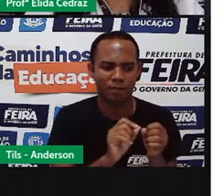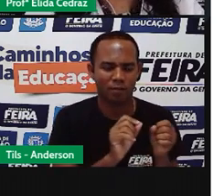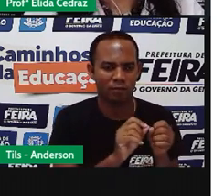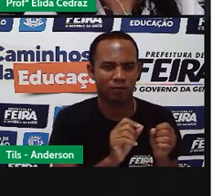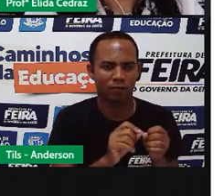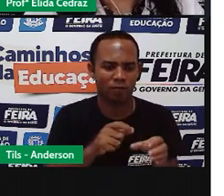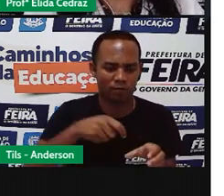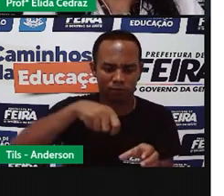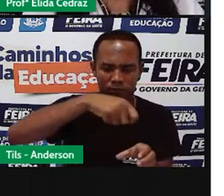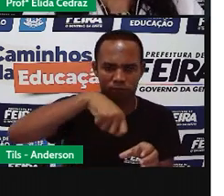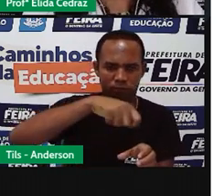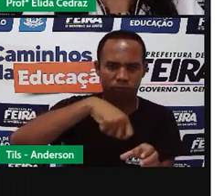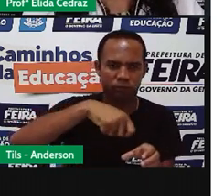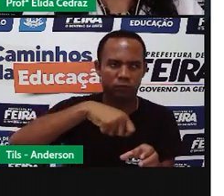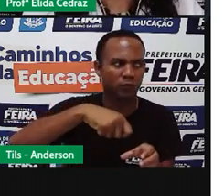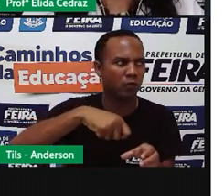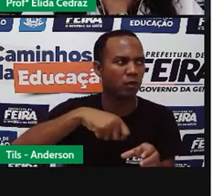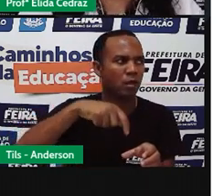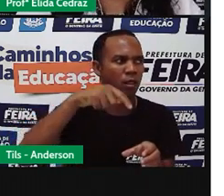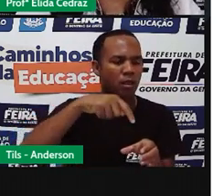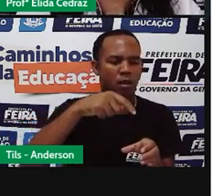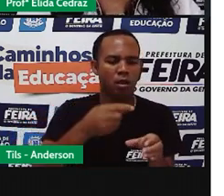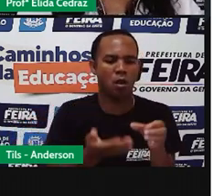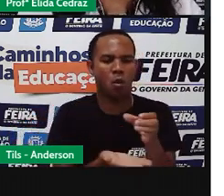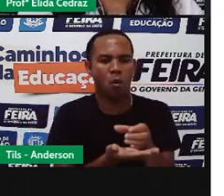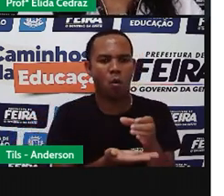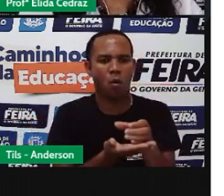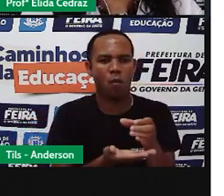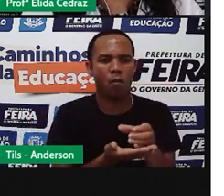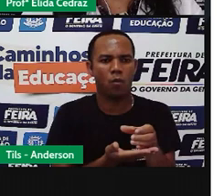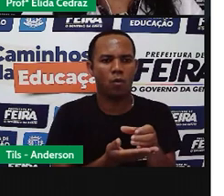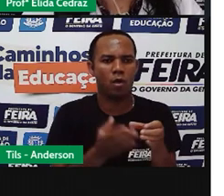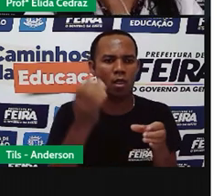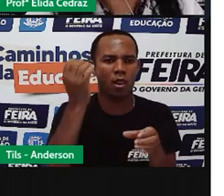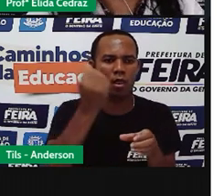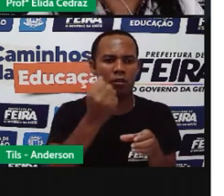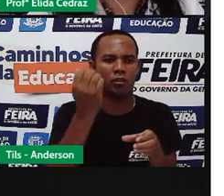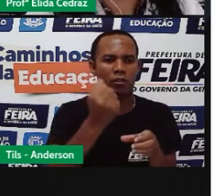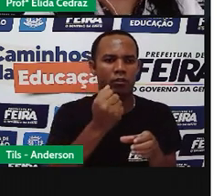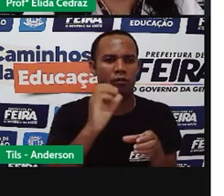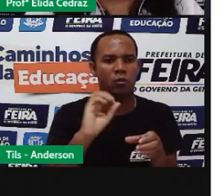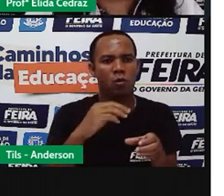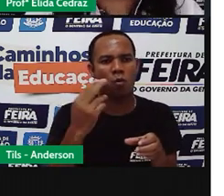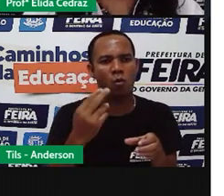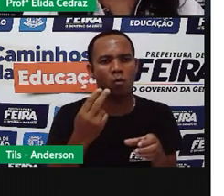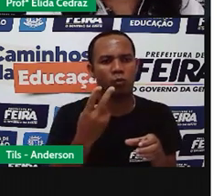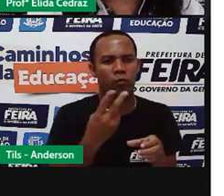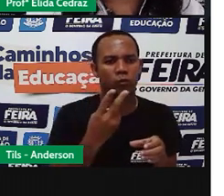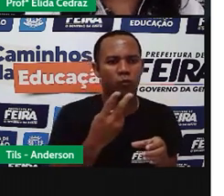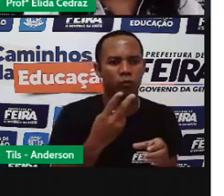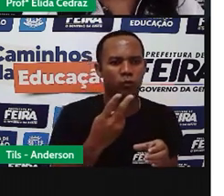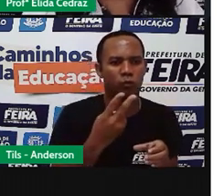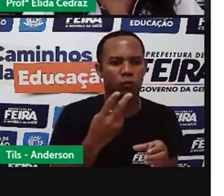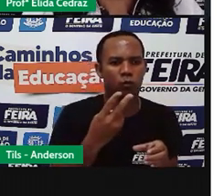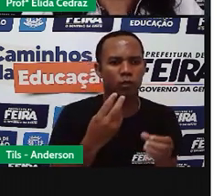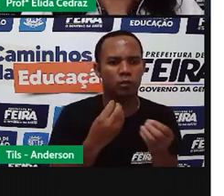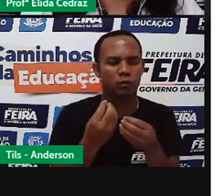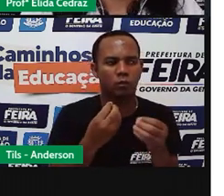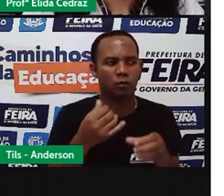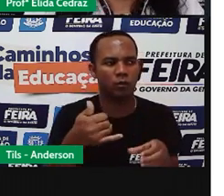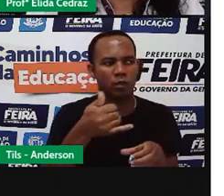receita pede um copo de leite ou uma xícara de óleo, 2 colheres de